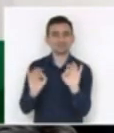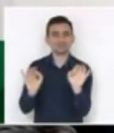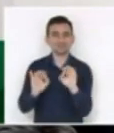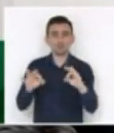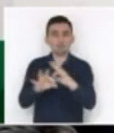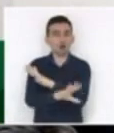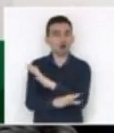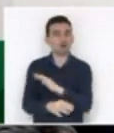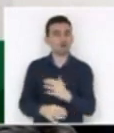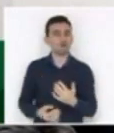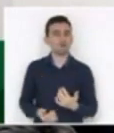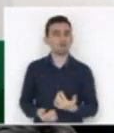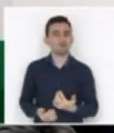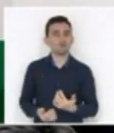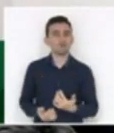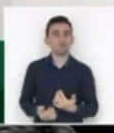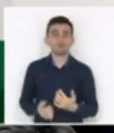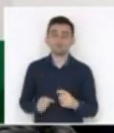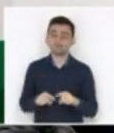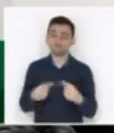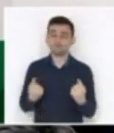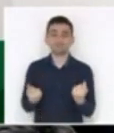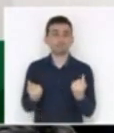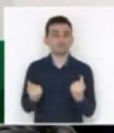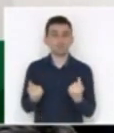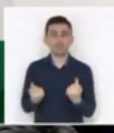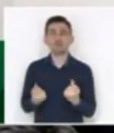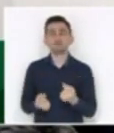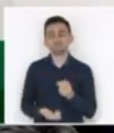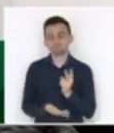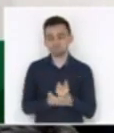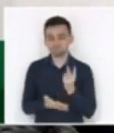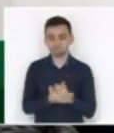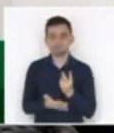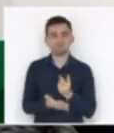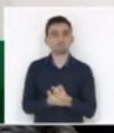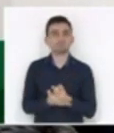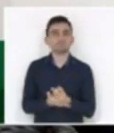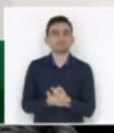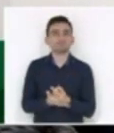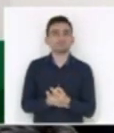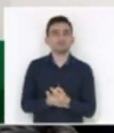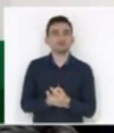concluídos até agora. Então, a gente vai continuar e que